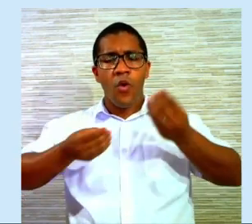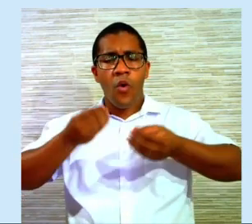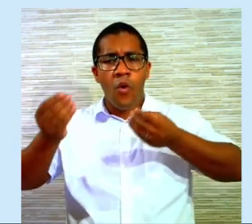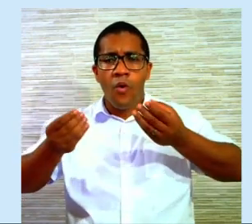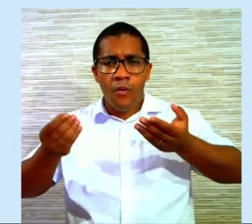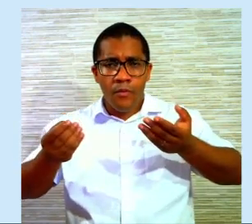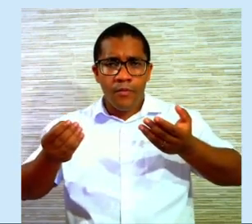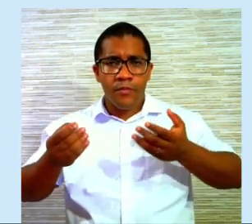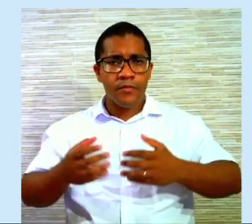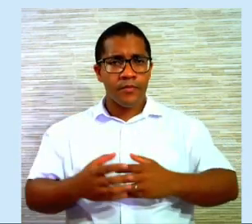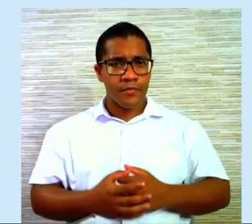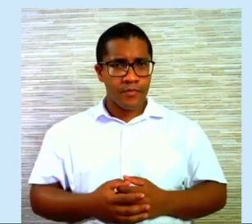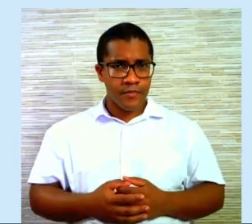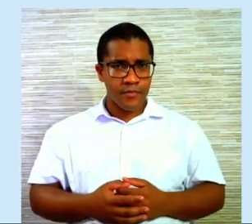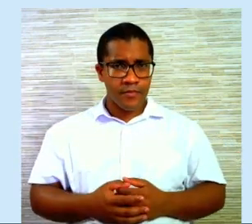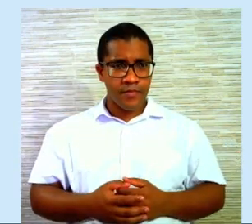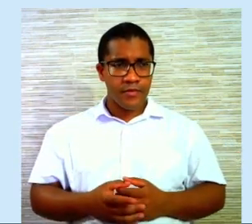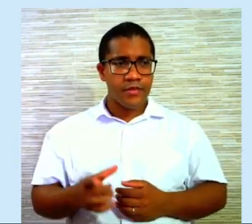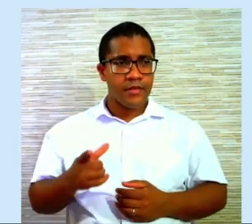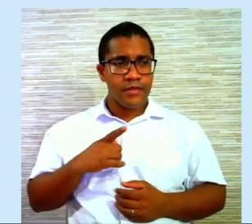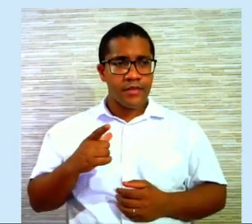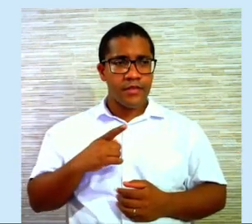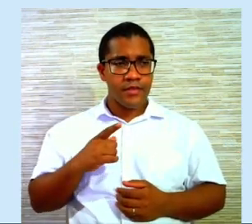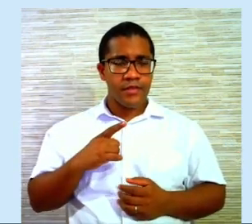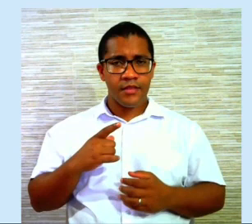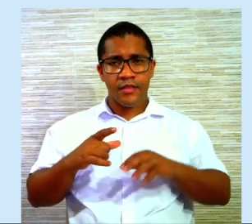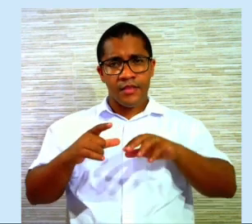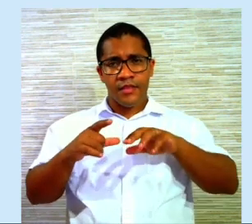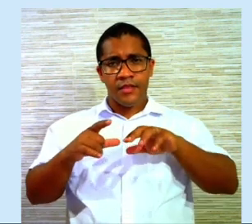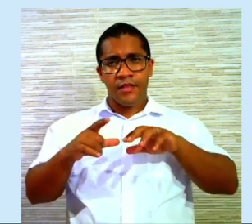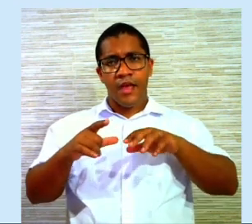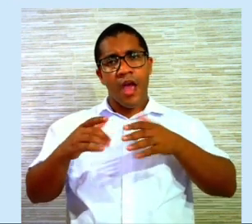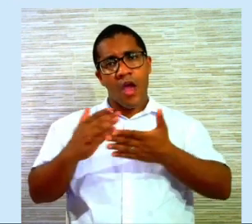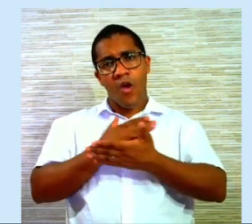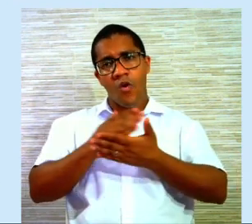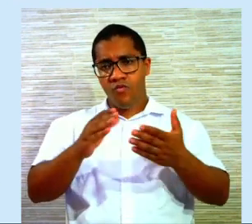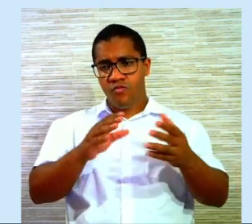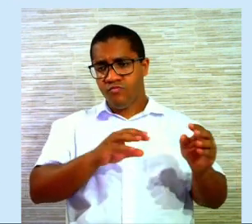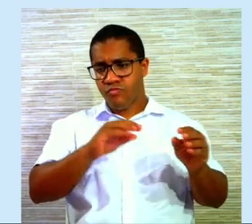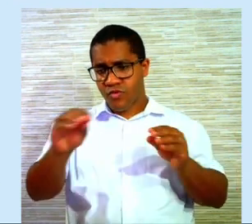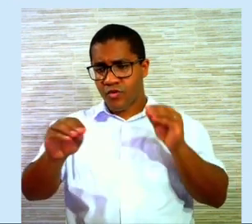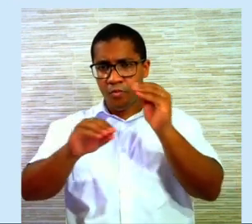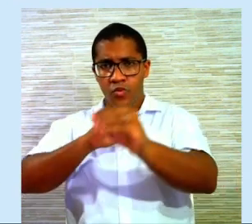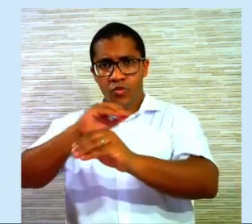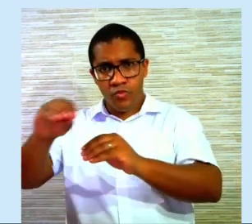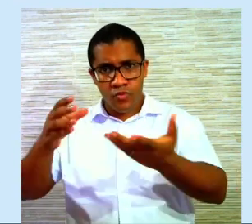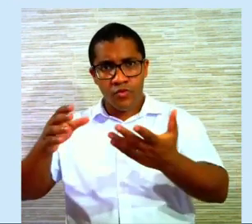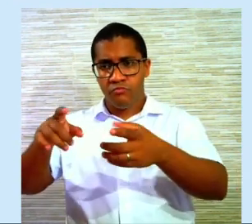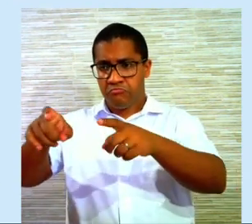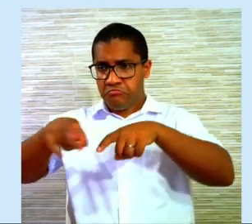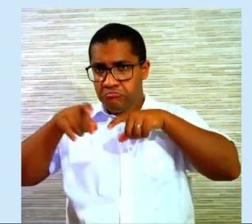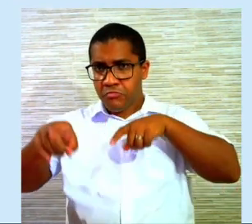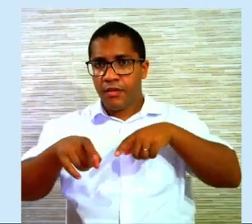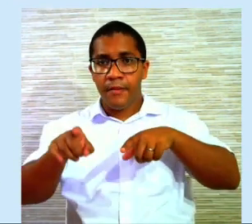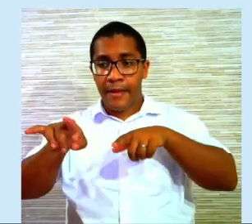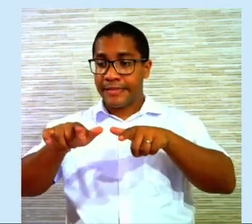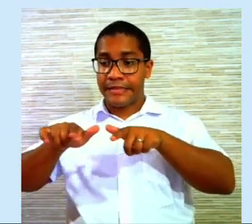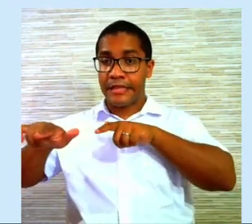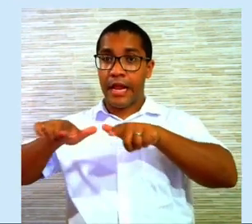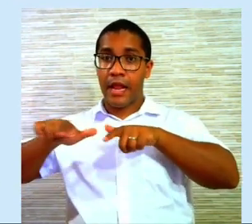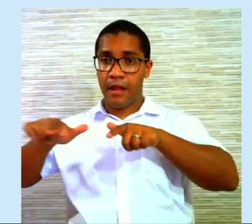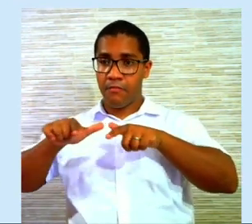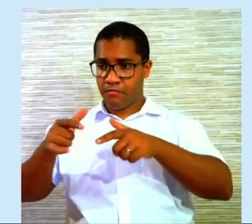final do Império Romano, é isso. A questão da ruralização, algumas pessoas vão trabalhar sem remuneração, é